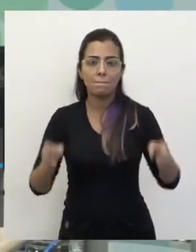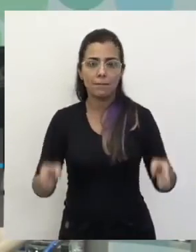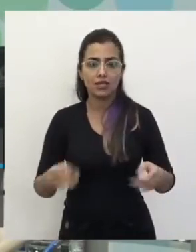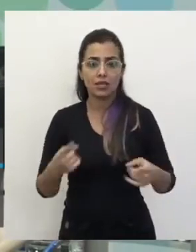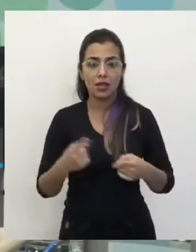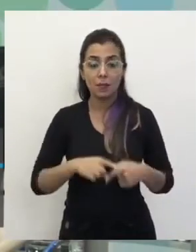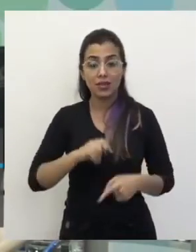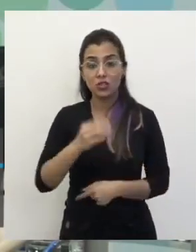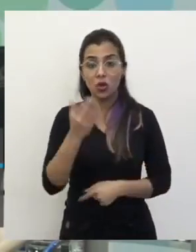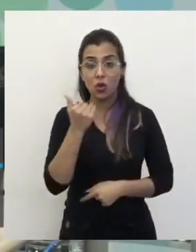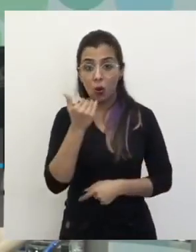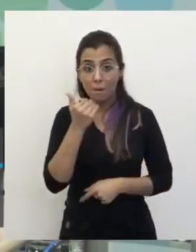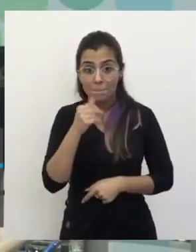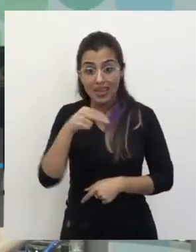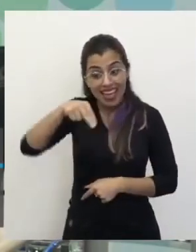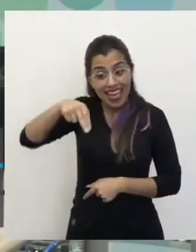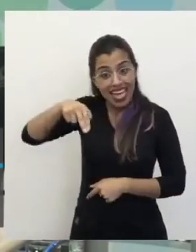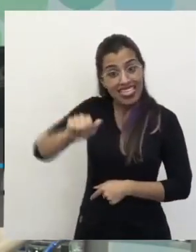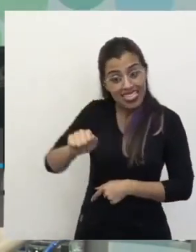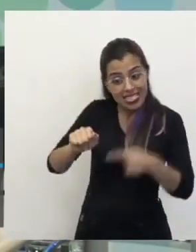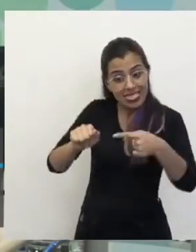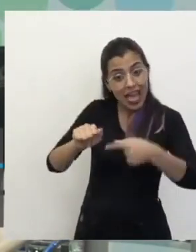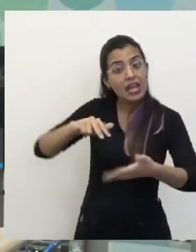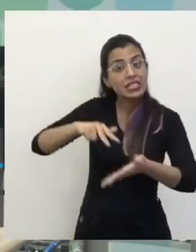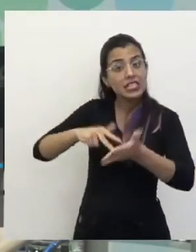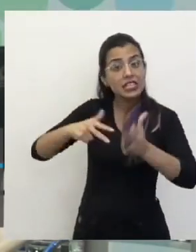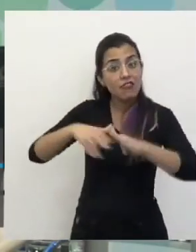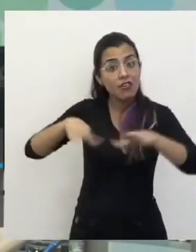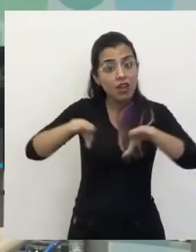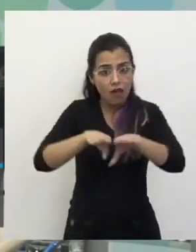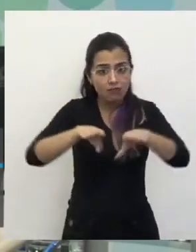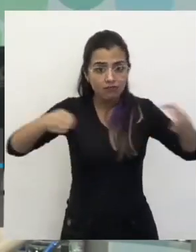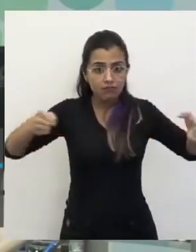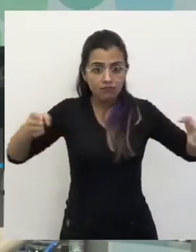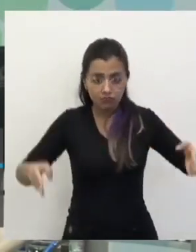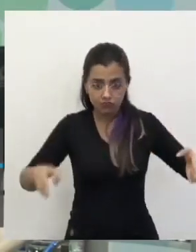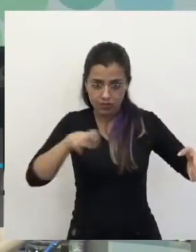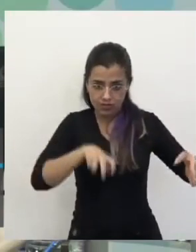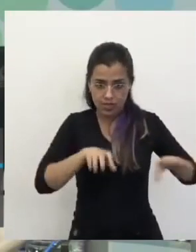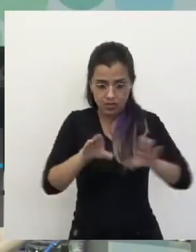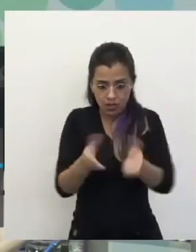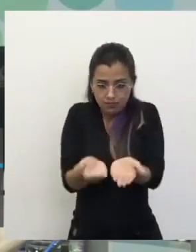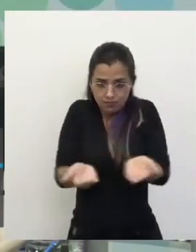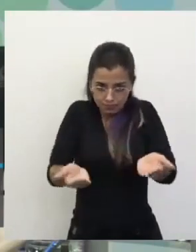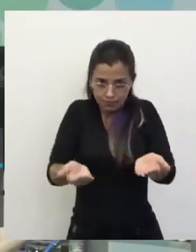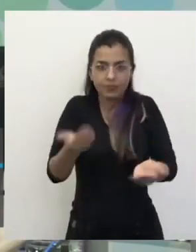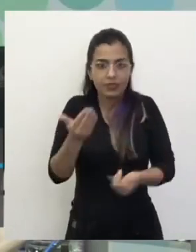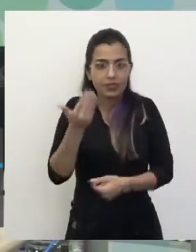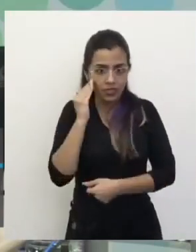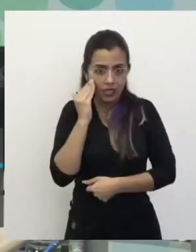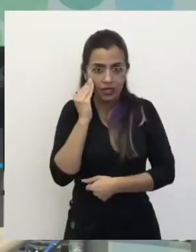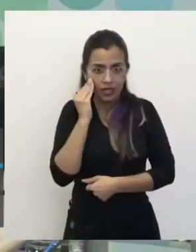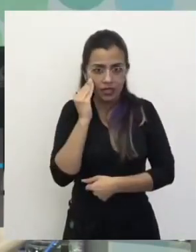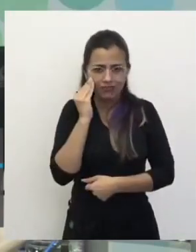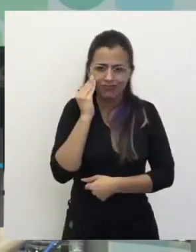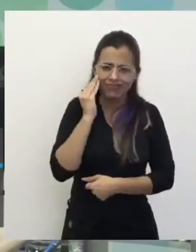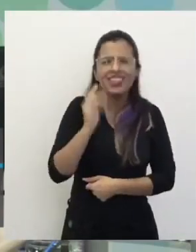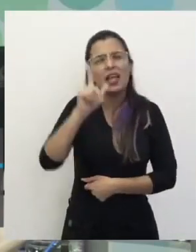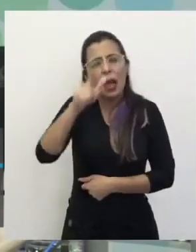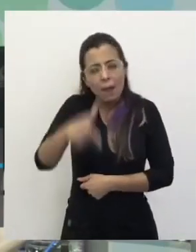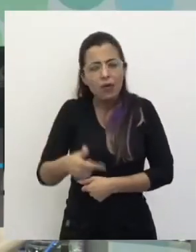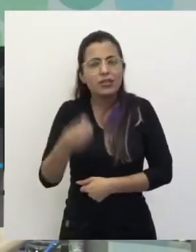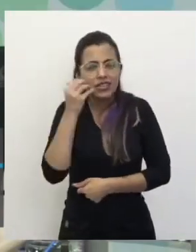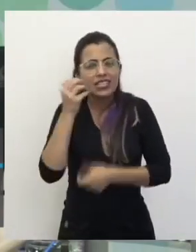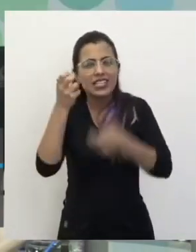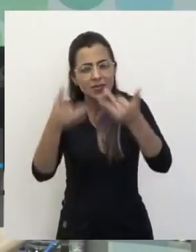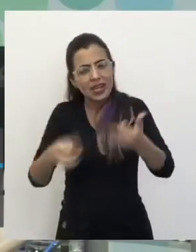comer eu vou estar em cima dela. Entenderam? E aí esse A vem com aquele acento. Bom, se der tempo a gente coloca aqui